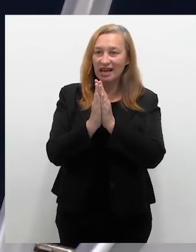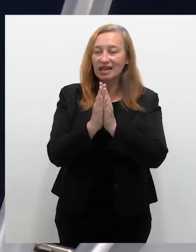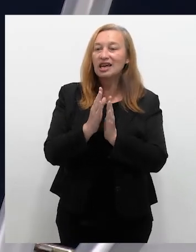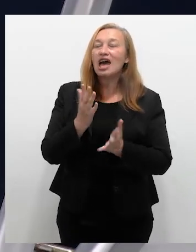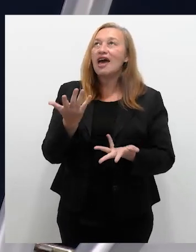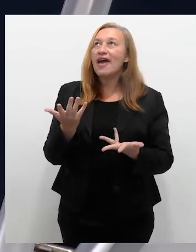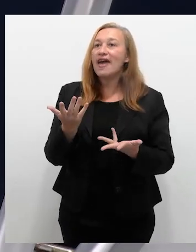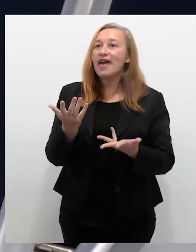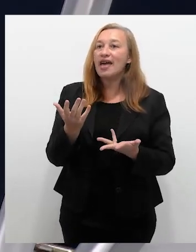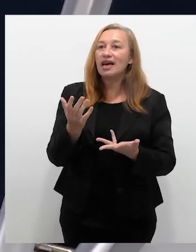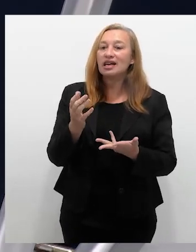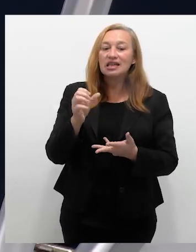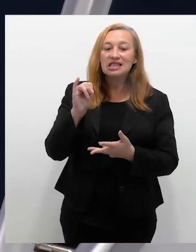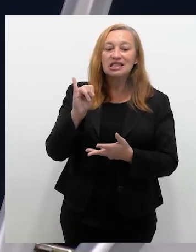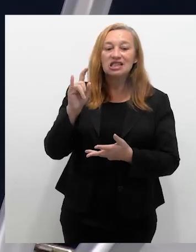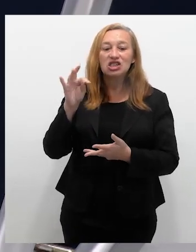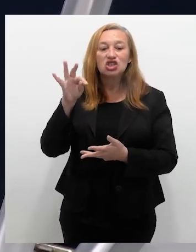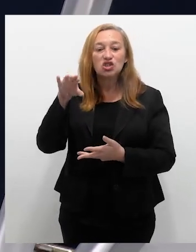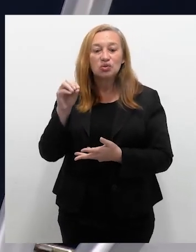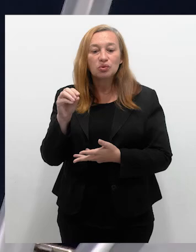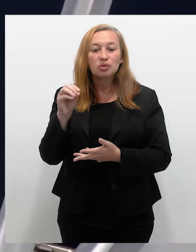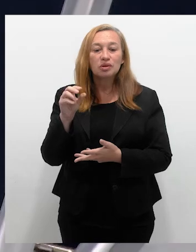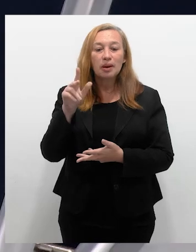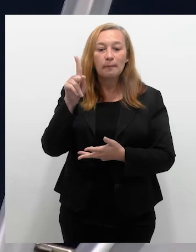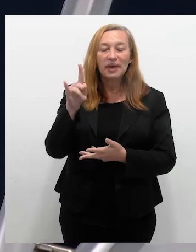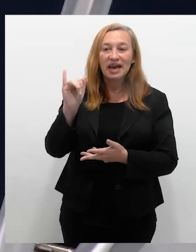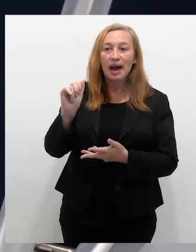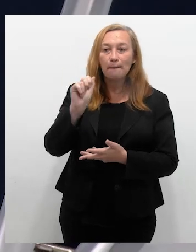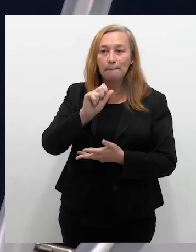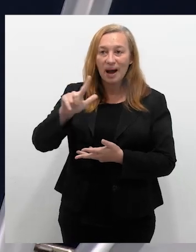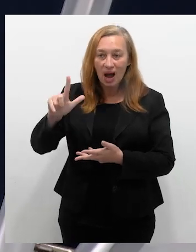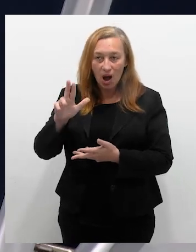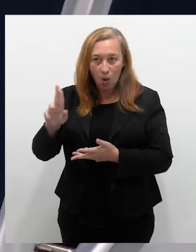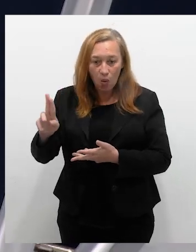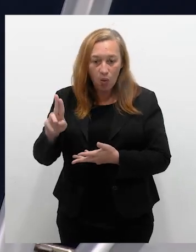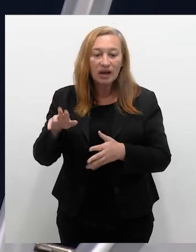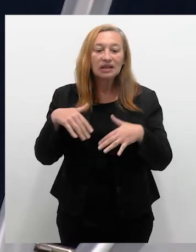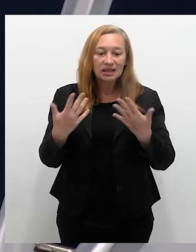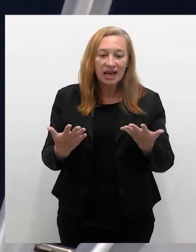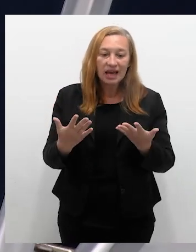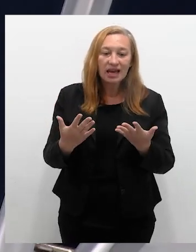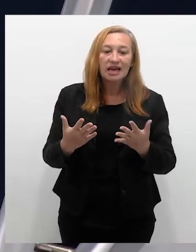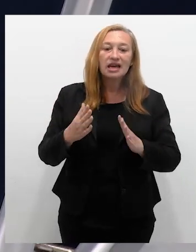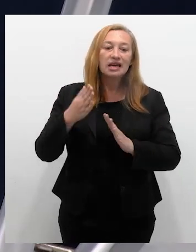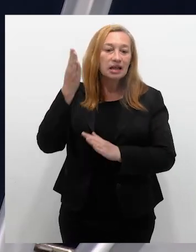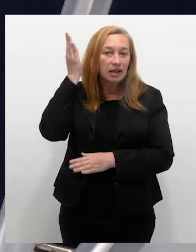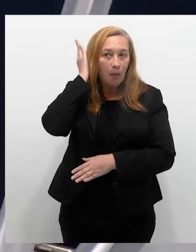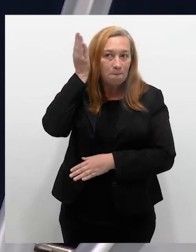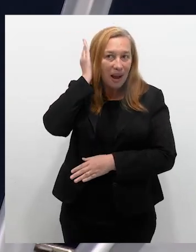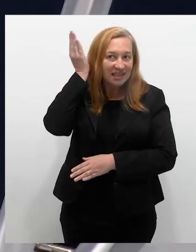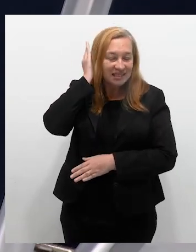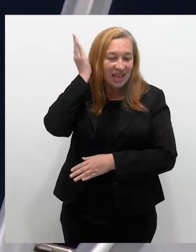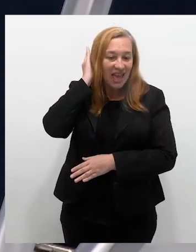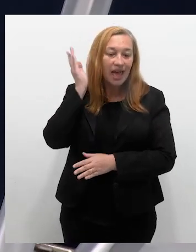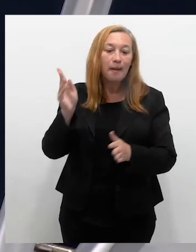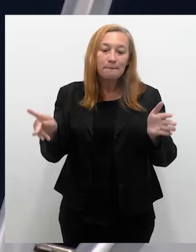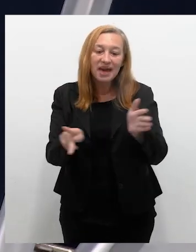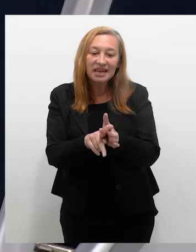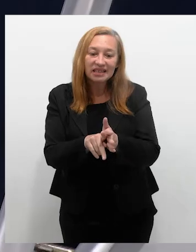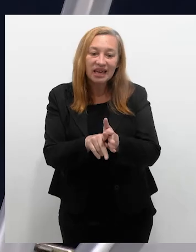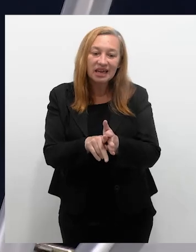do Pica-Pau. Taubaté é a cidade de Monteiro Lobato e de Mazzaropi, então eu tenho essa base